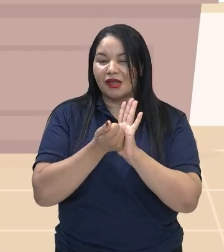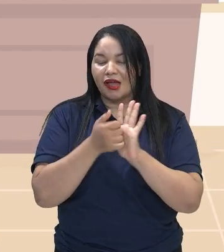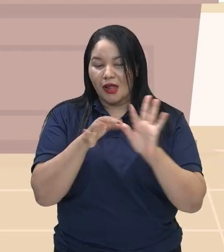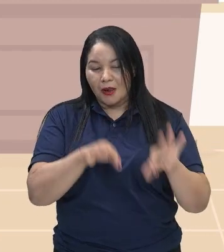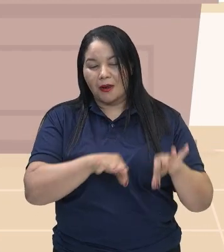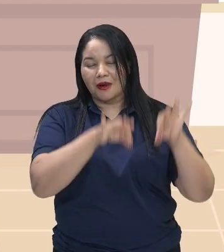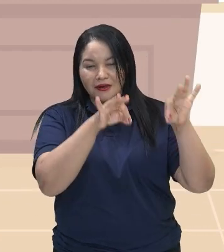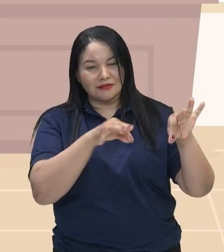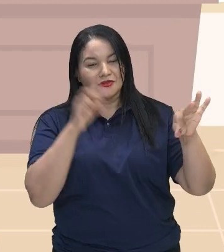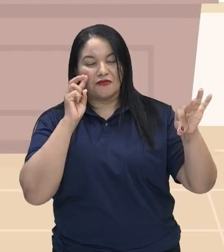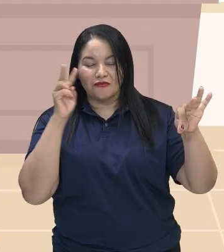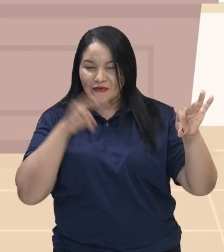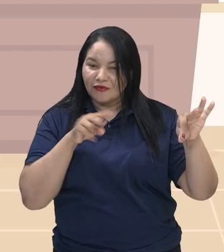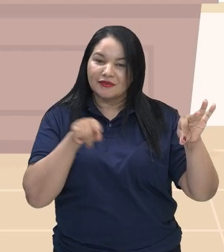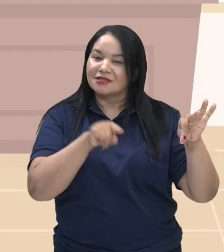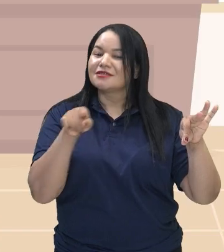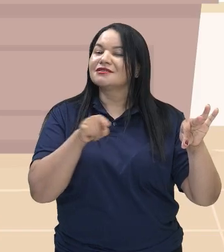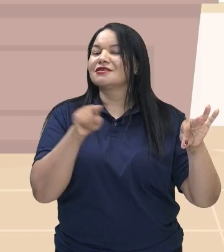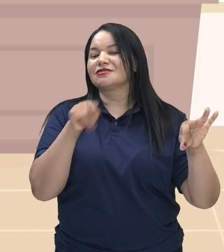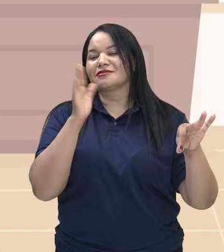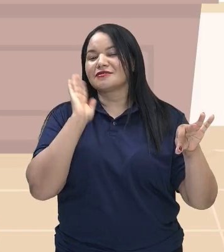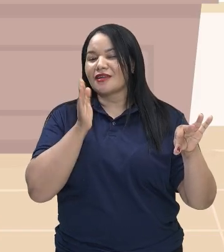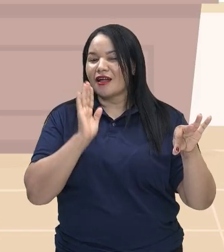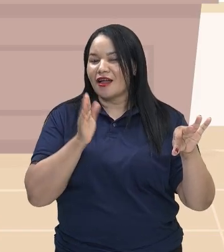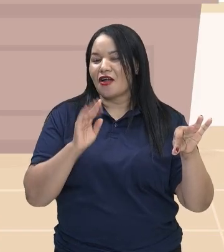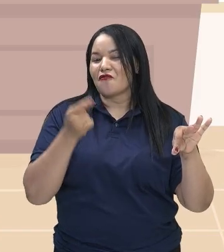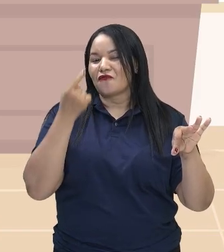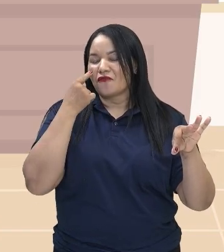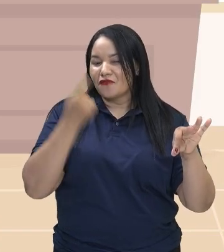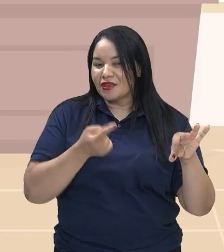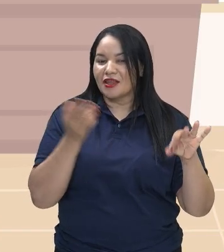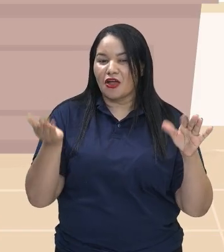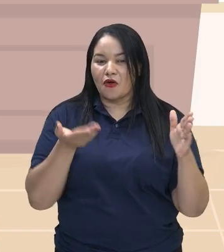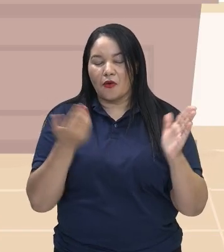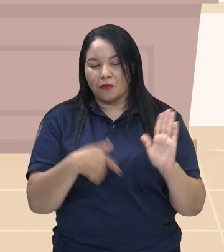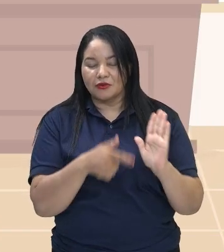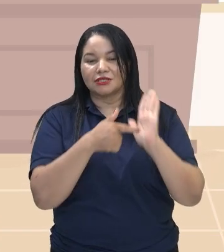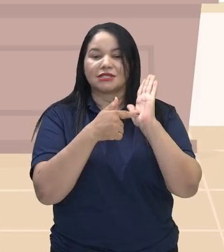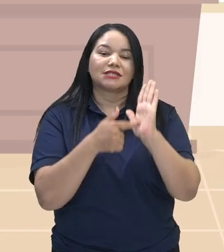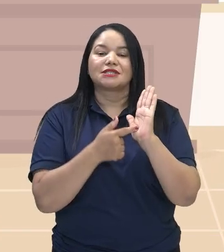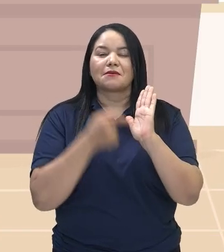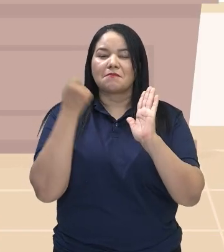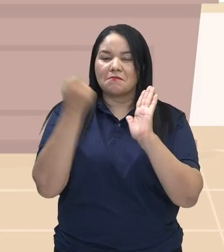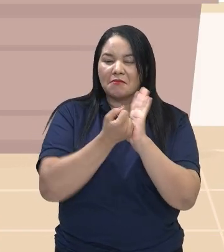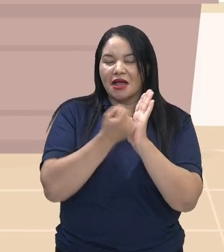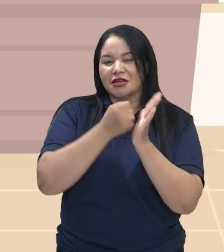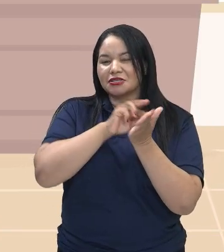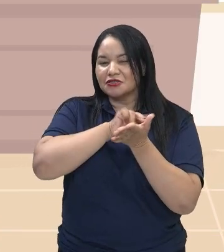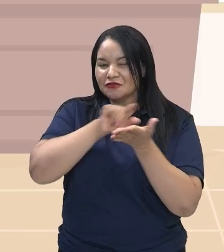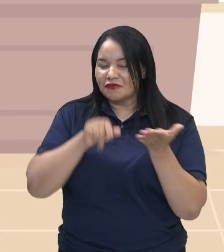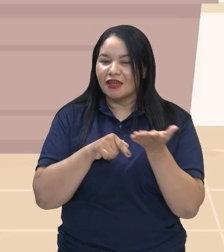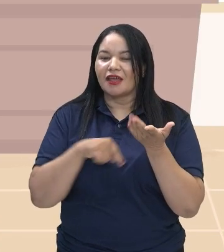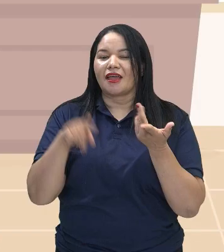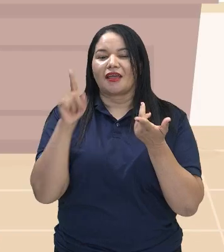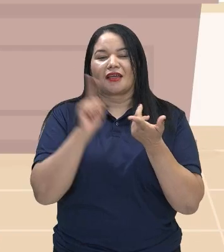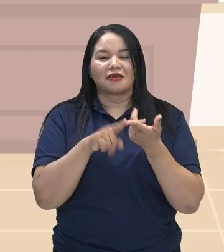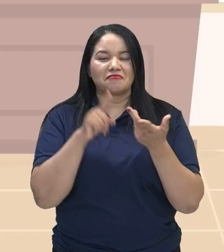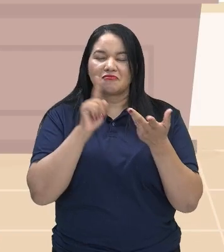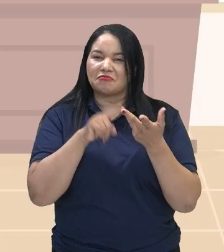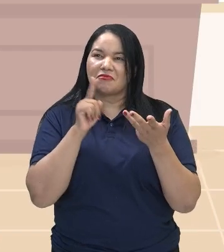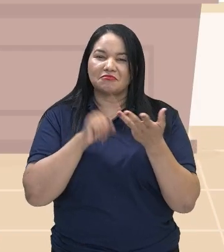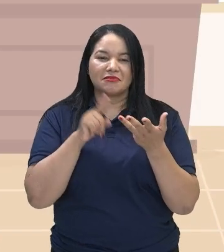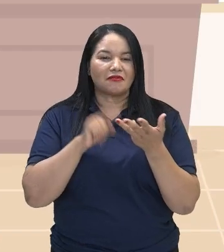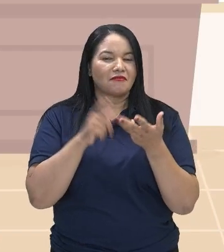que já foi mostrado para vocês, estou apresentando, marcas como Calvin Klein, tem Hering, né? Eu disse